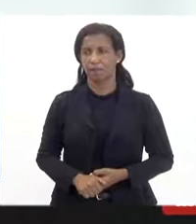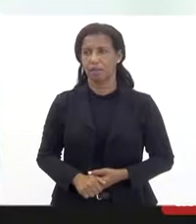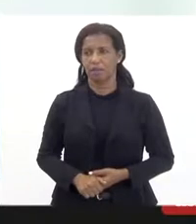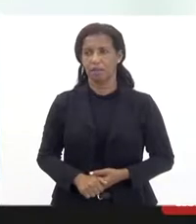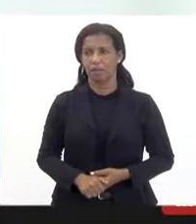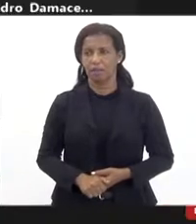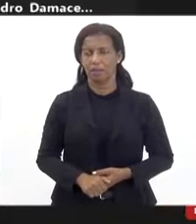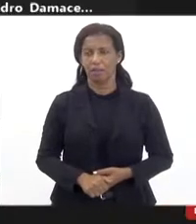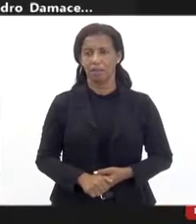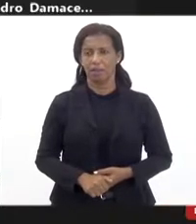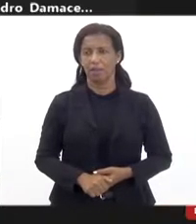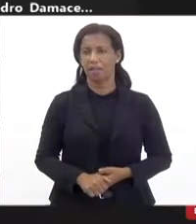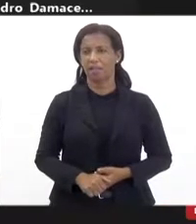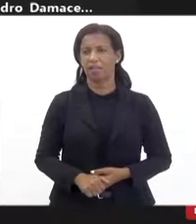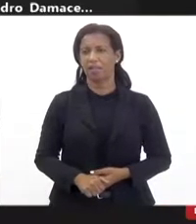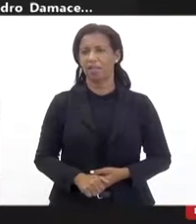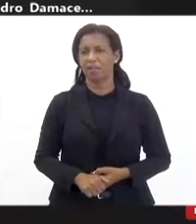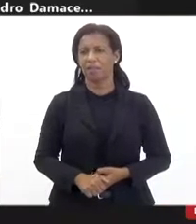E